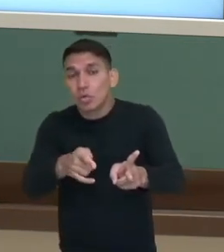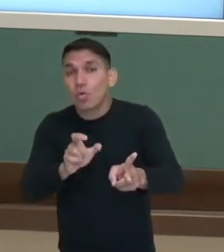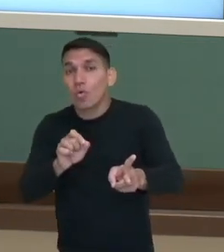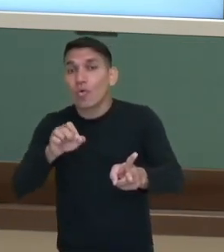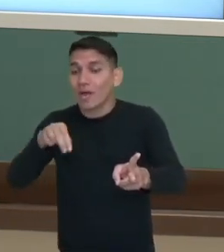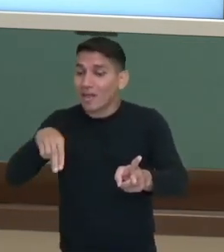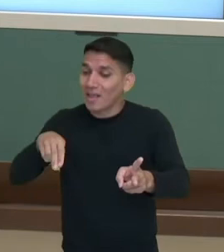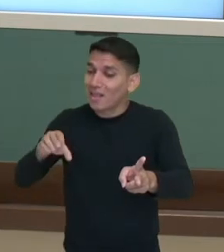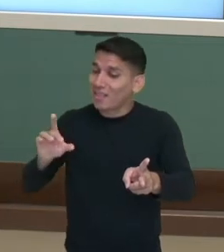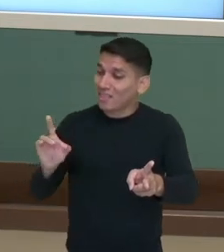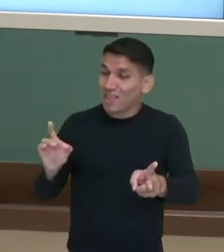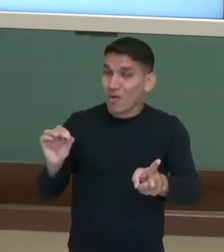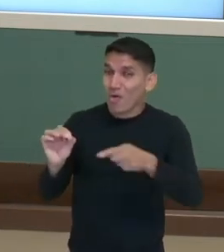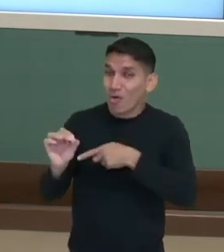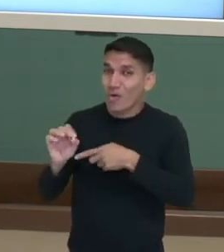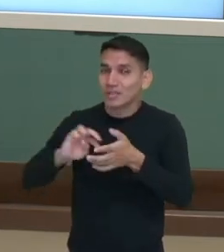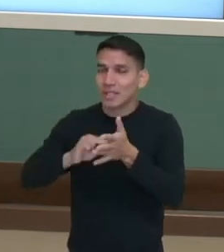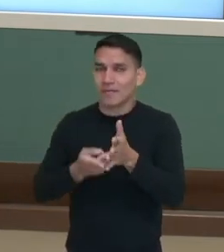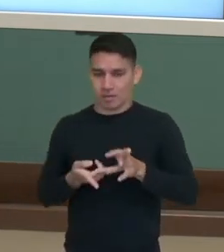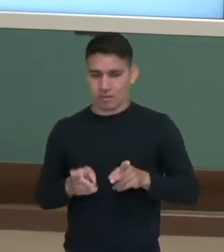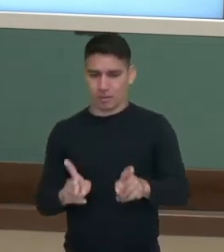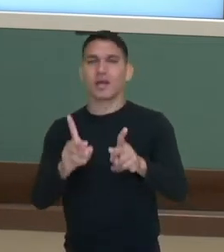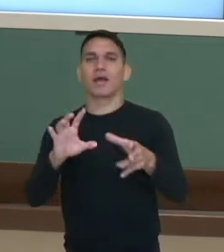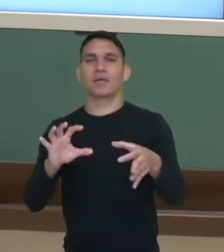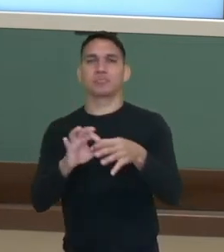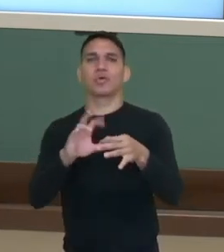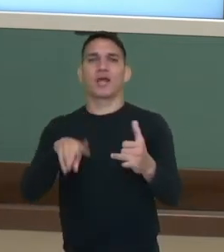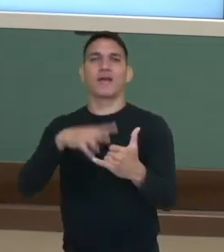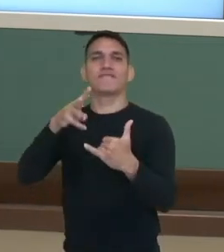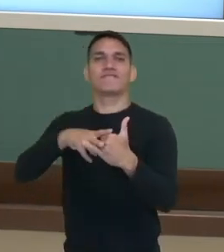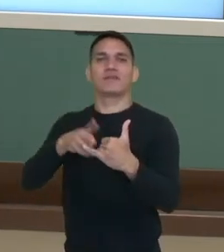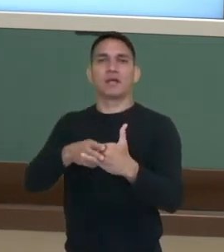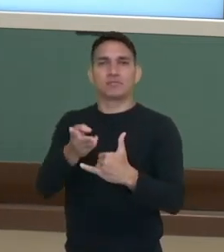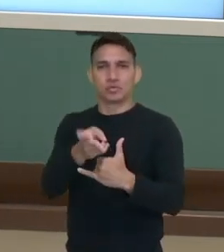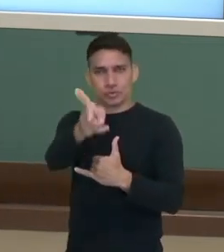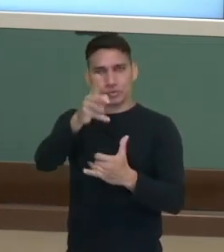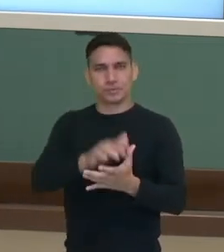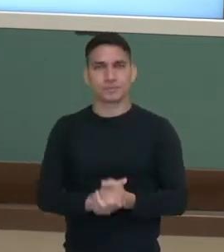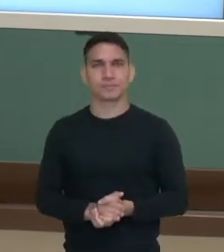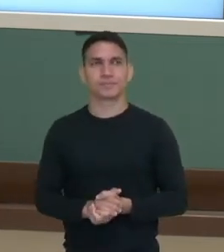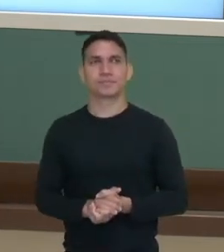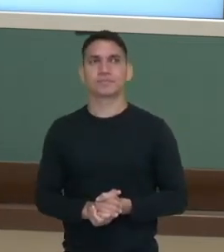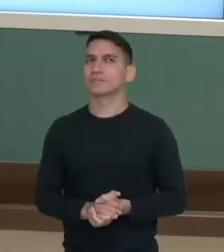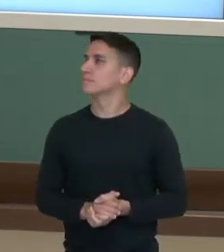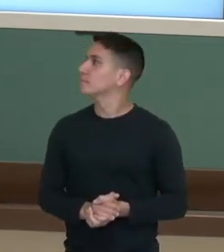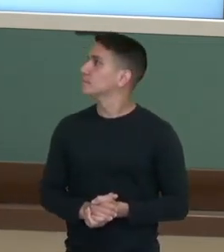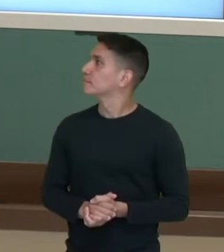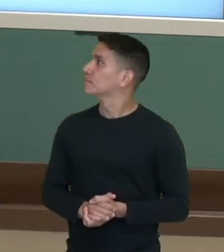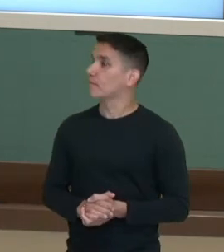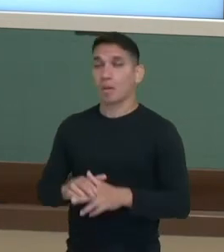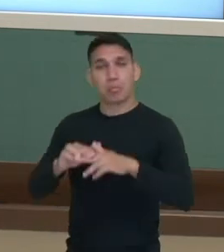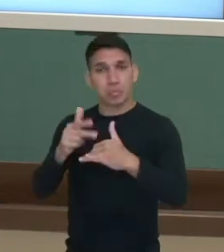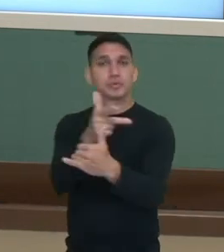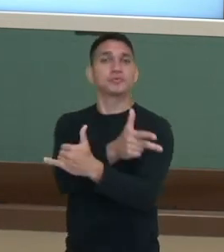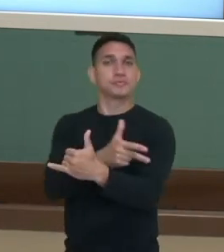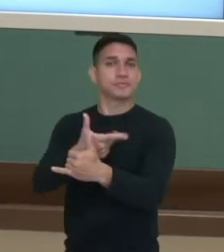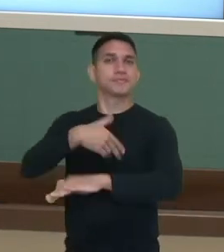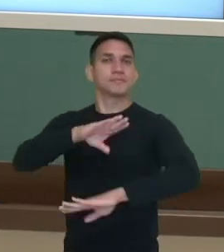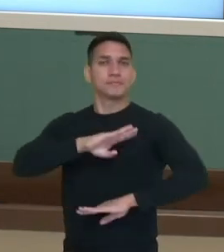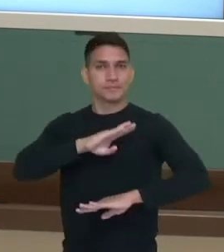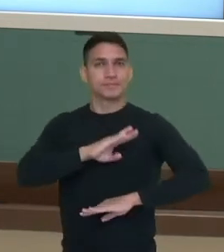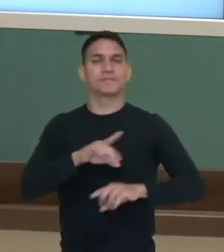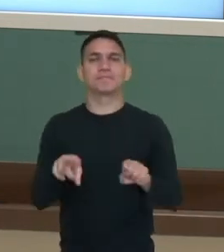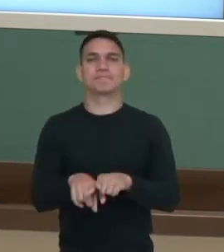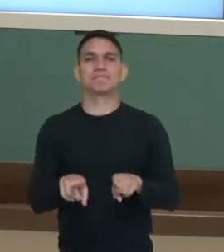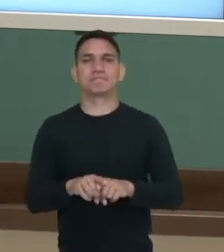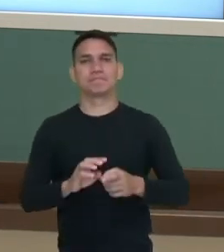forma a forma nominal do verbo gerúndio, né? Do tratar, tratando. Então, também é um caso em que ocorre